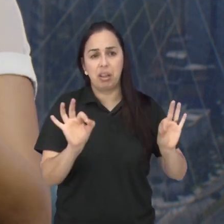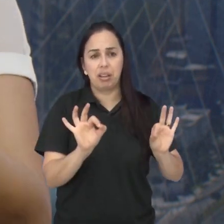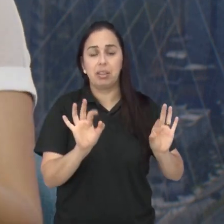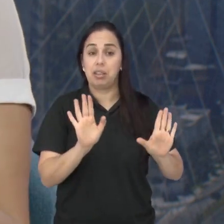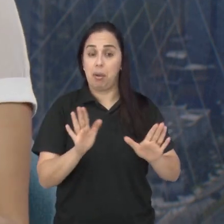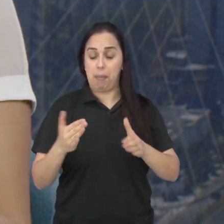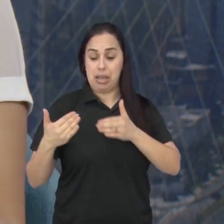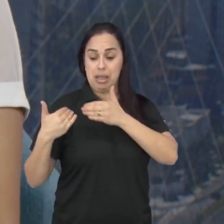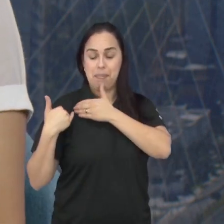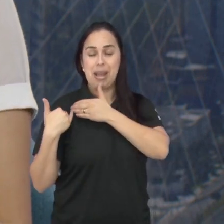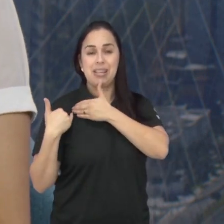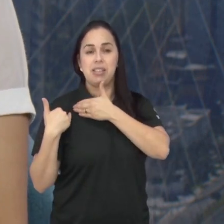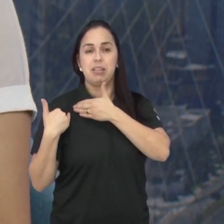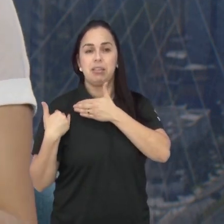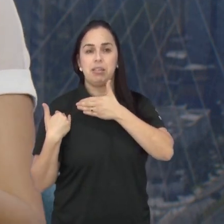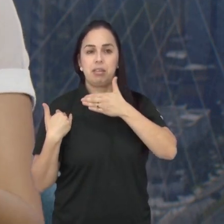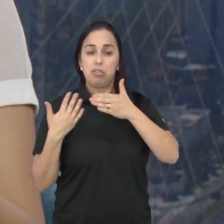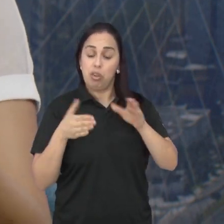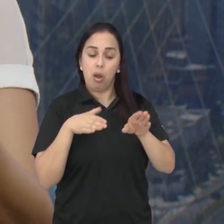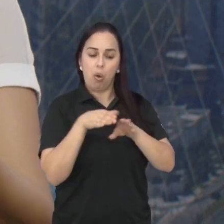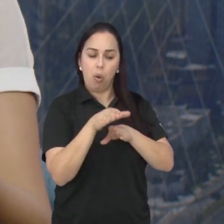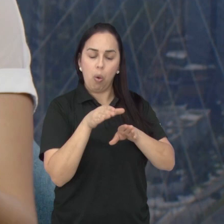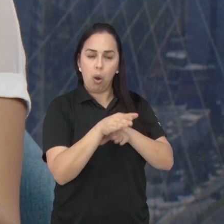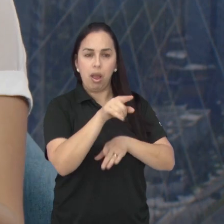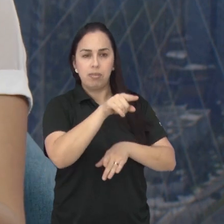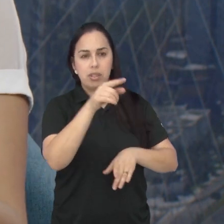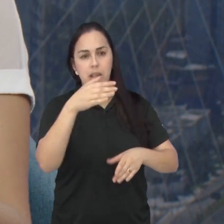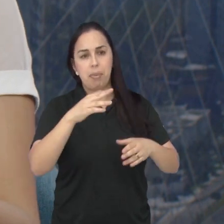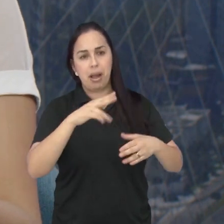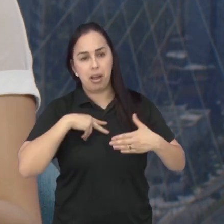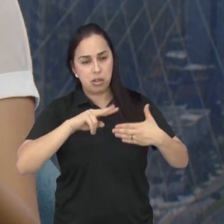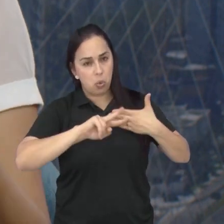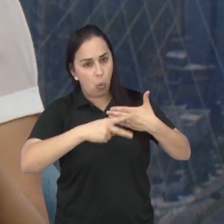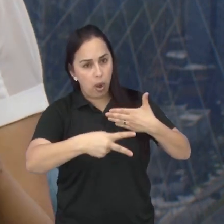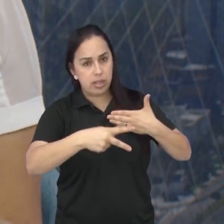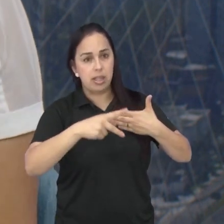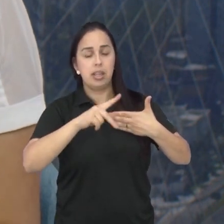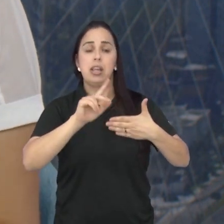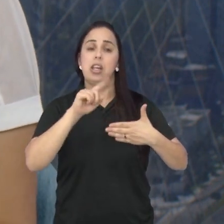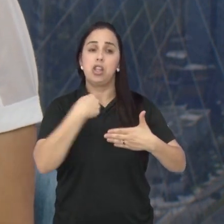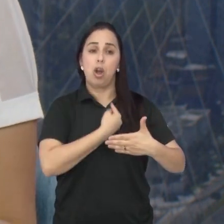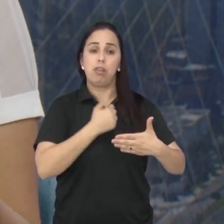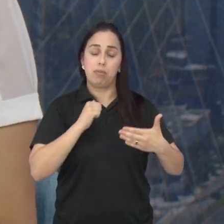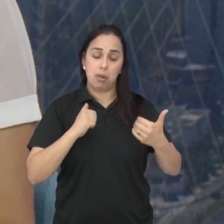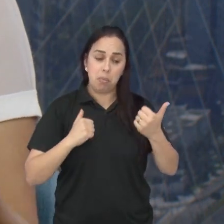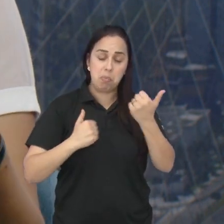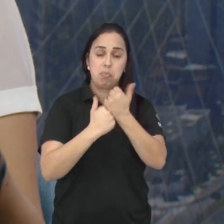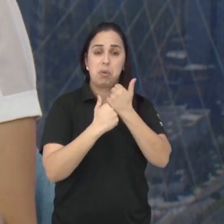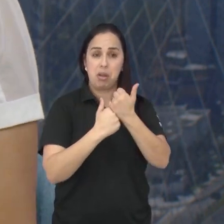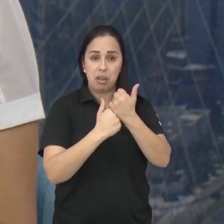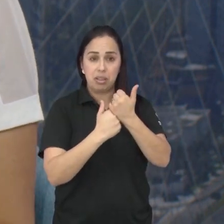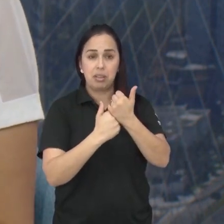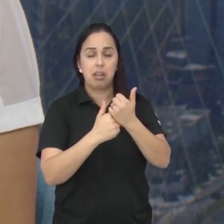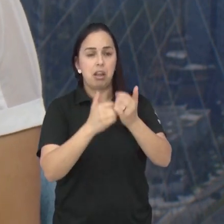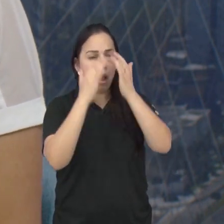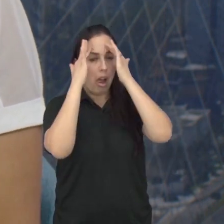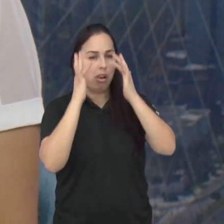Não, você tem uma responsabilidade para lidar em relação aos seus atos e eu estou aqui para ajudar